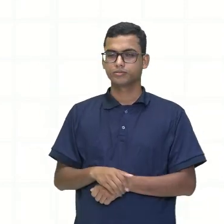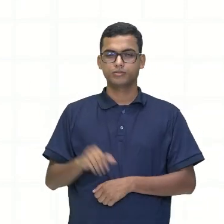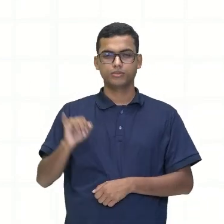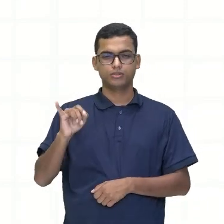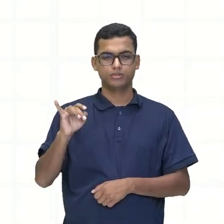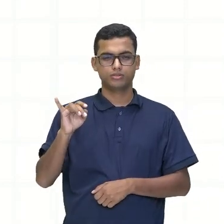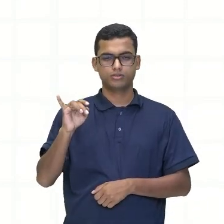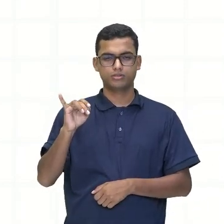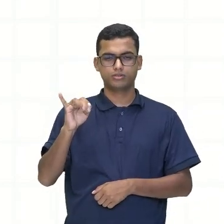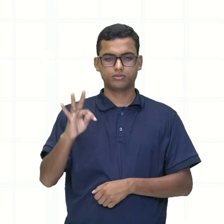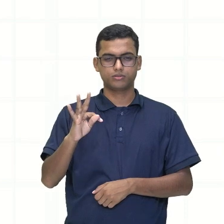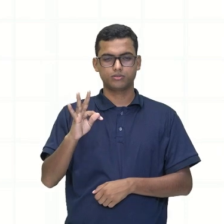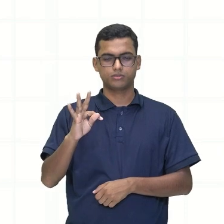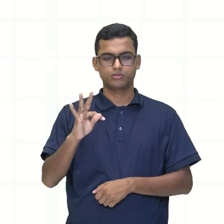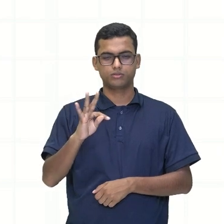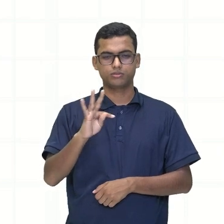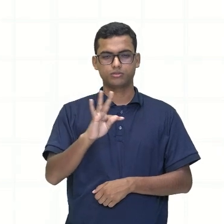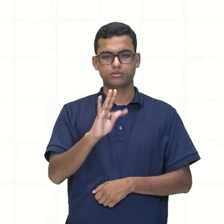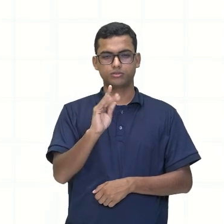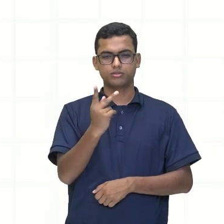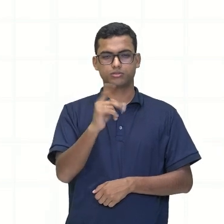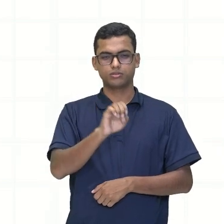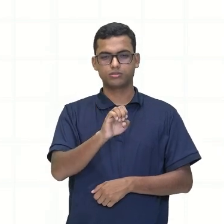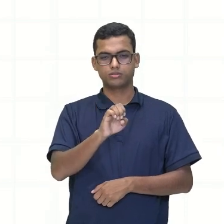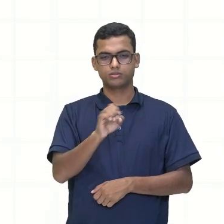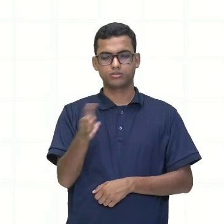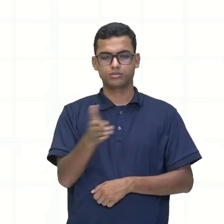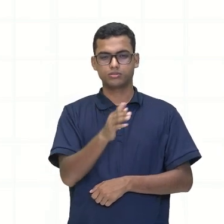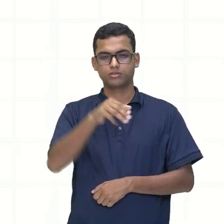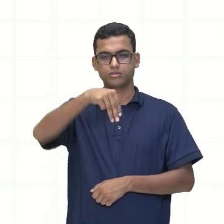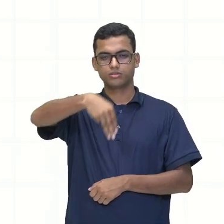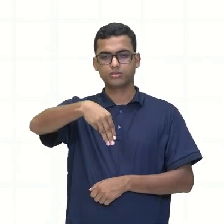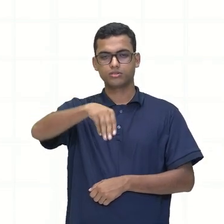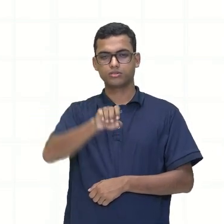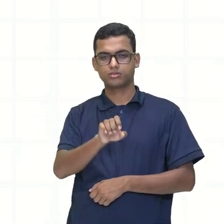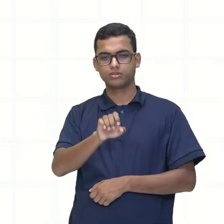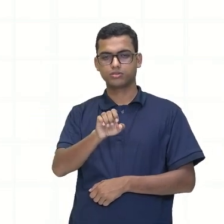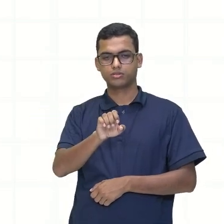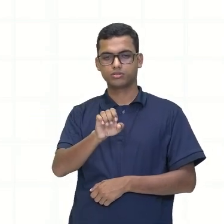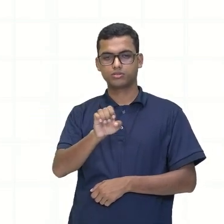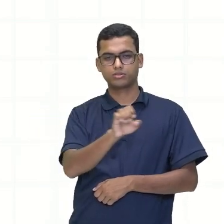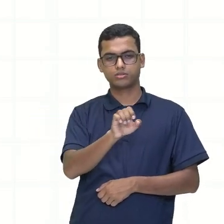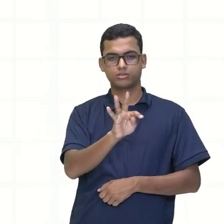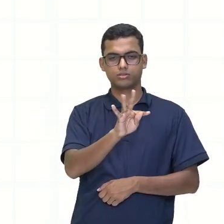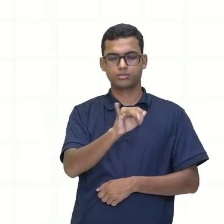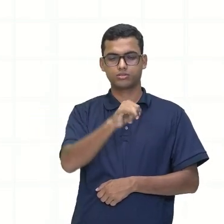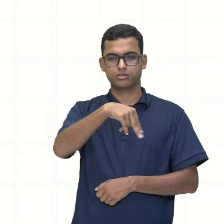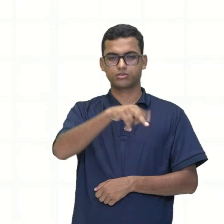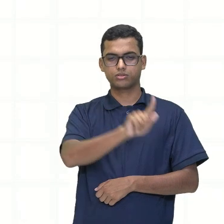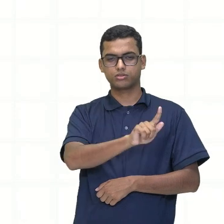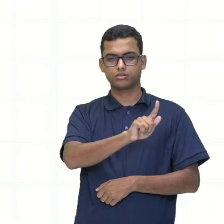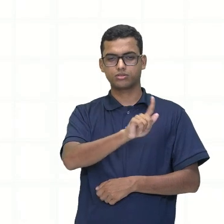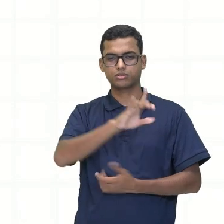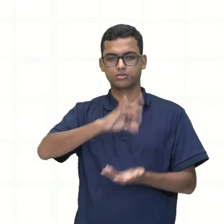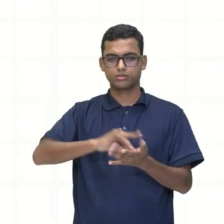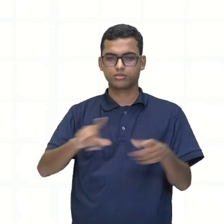meeting, ok? The meeting. Qual é o passado do start?